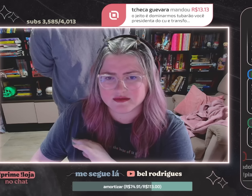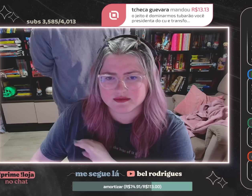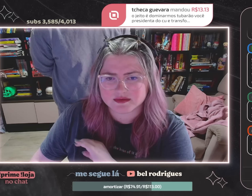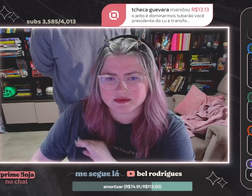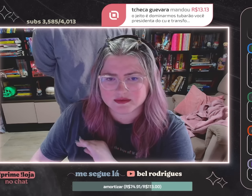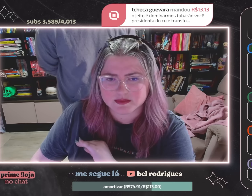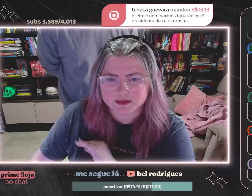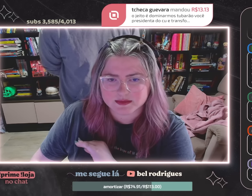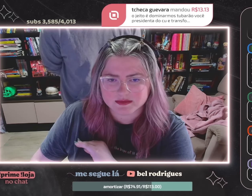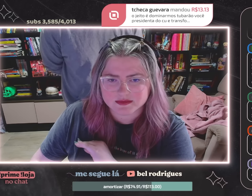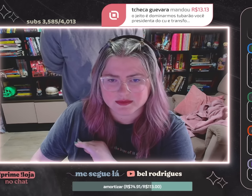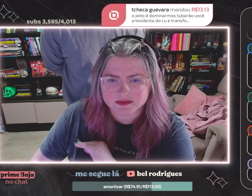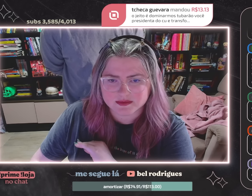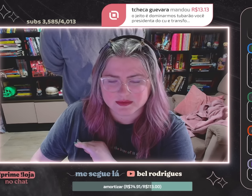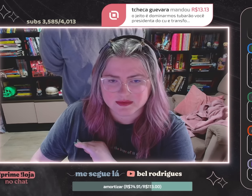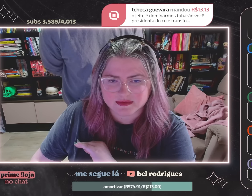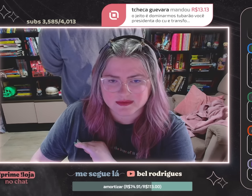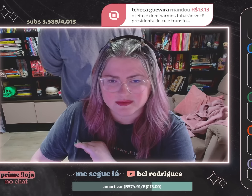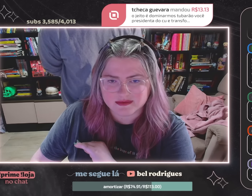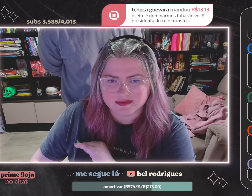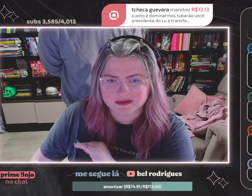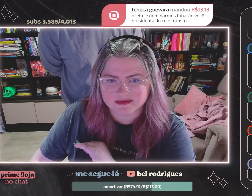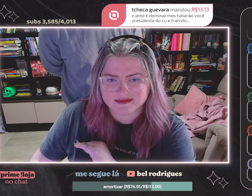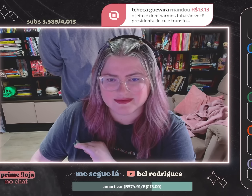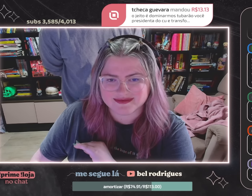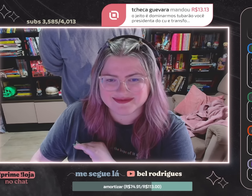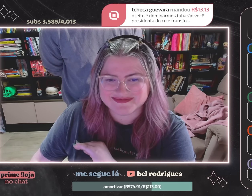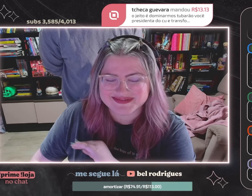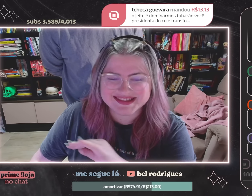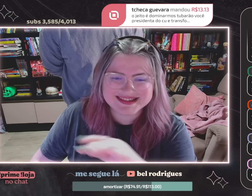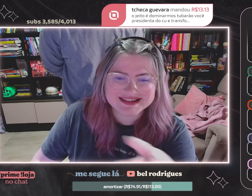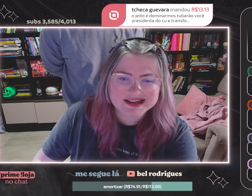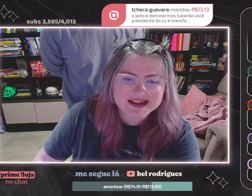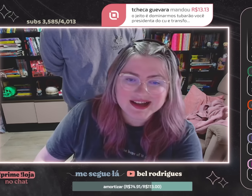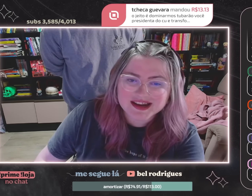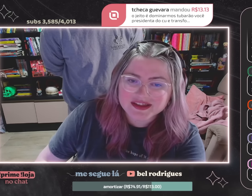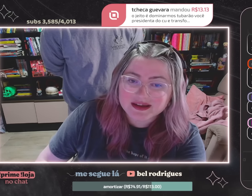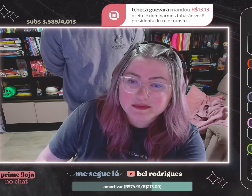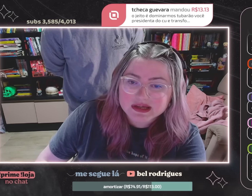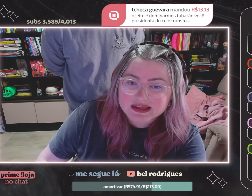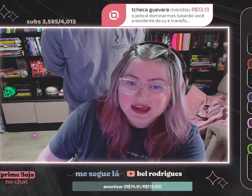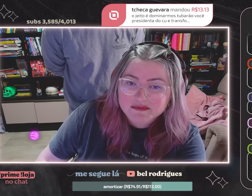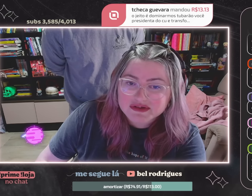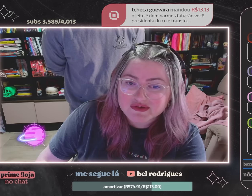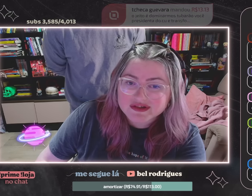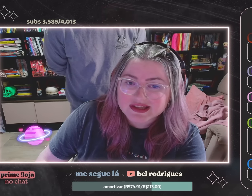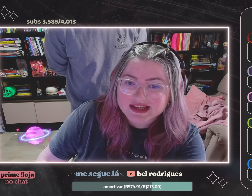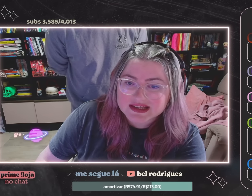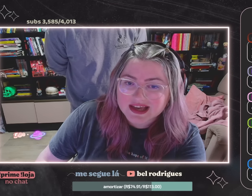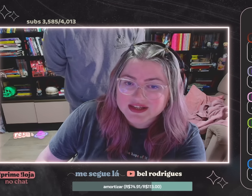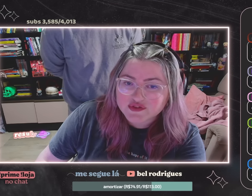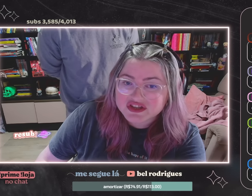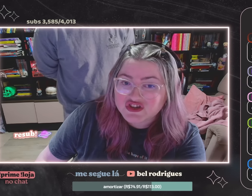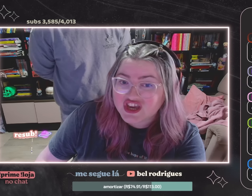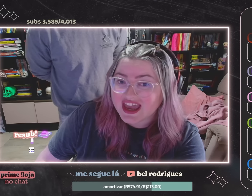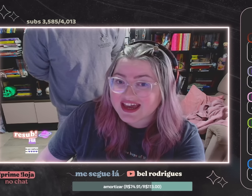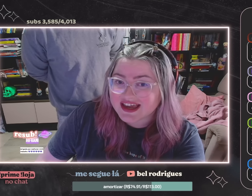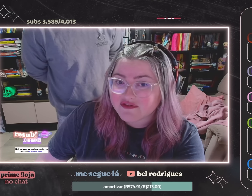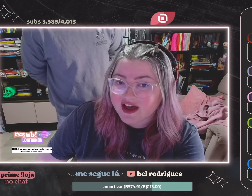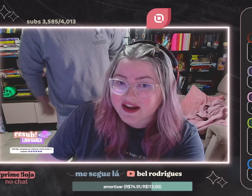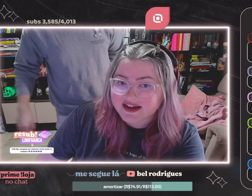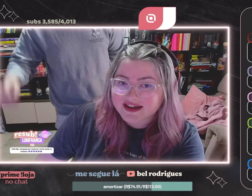disse você presidenta do transformar a cidade no gati das beldades cara quem mandou R